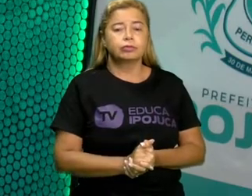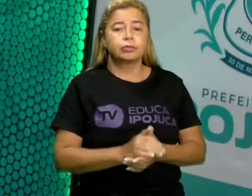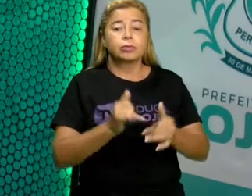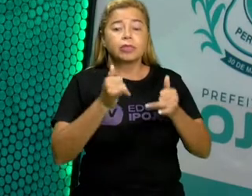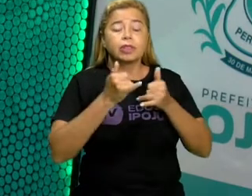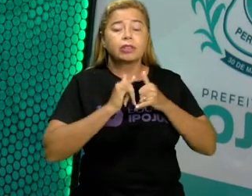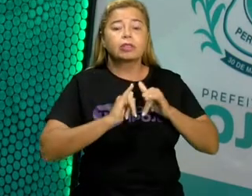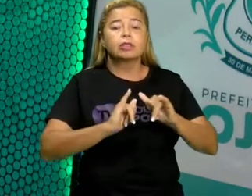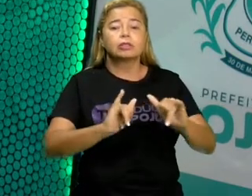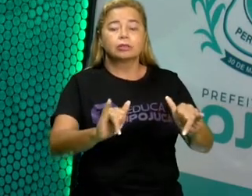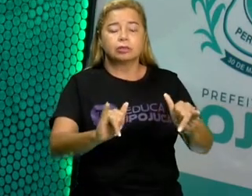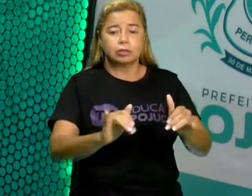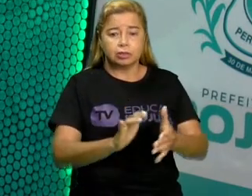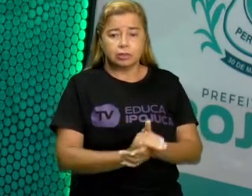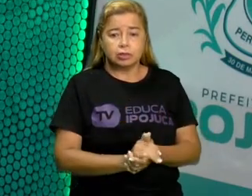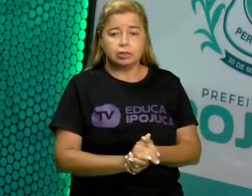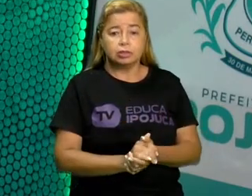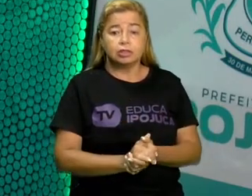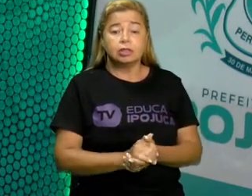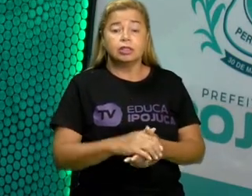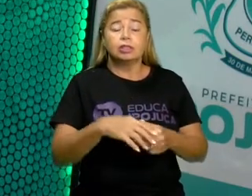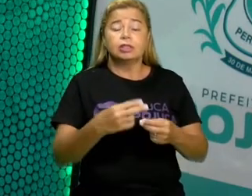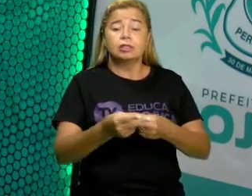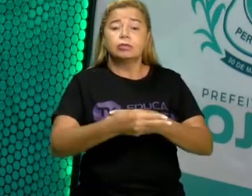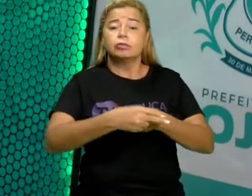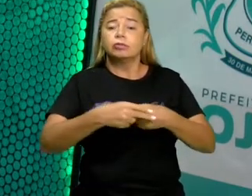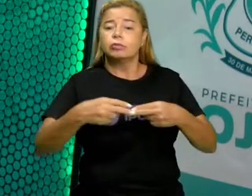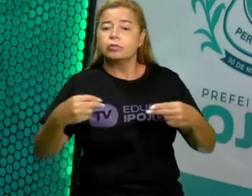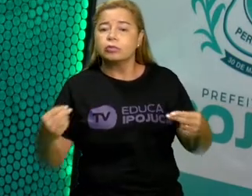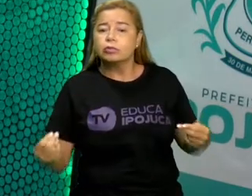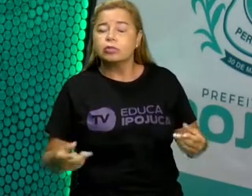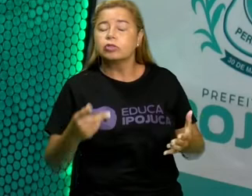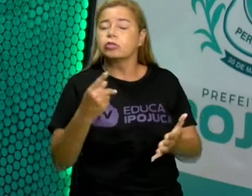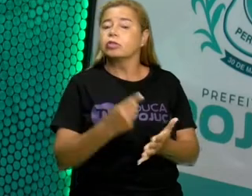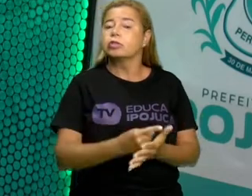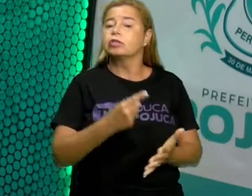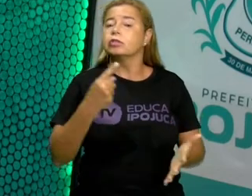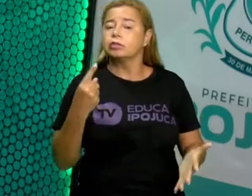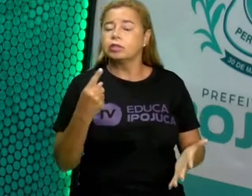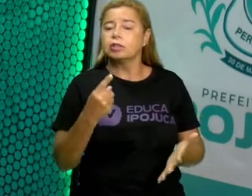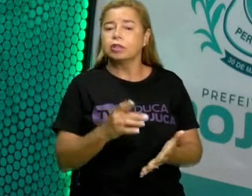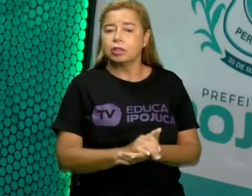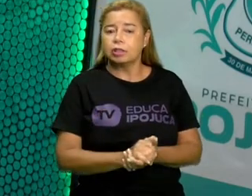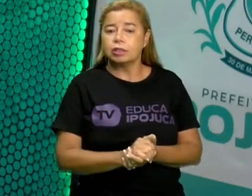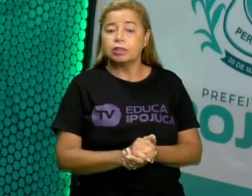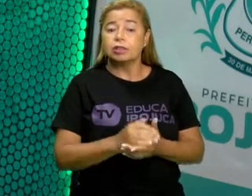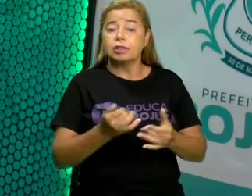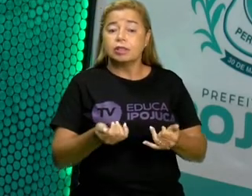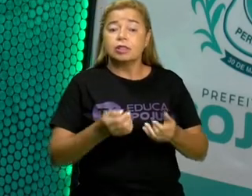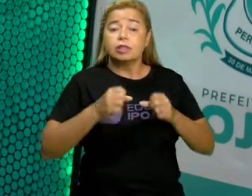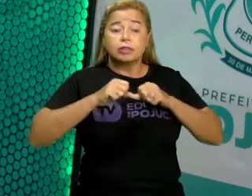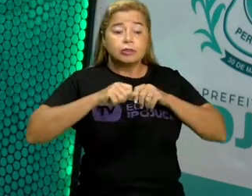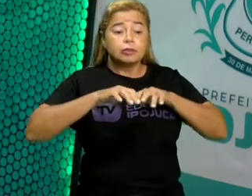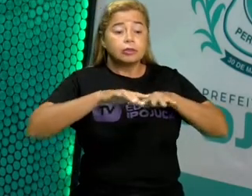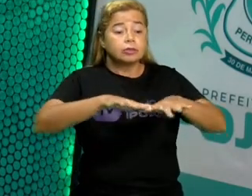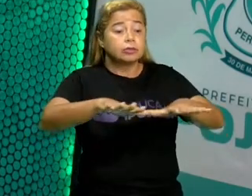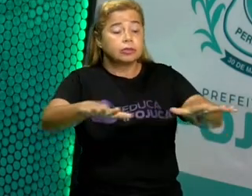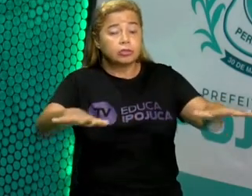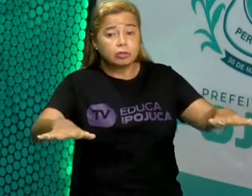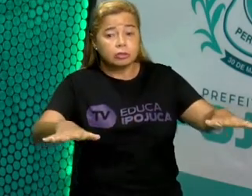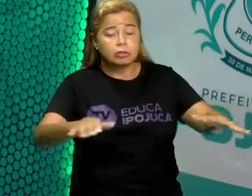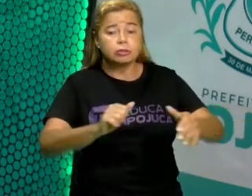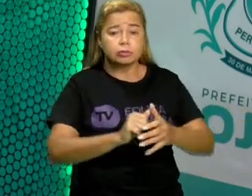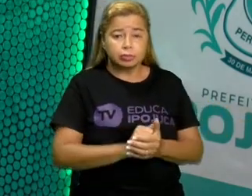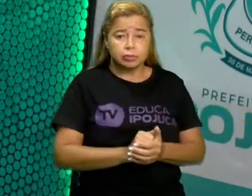notícia é aquele fato ou acontecimento que é transmitido para cada um de nós